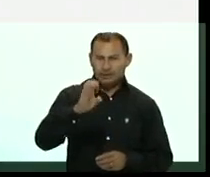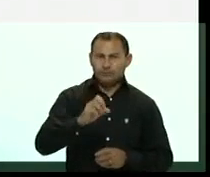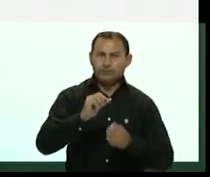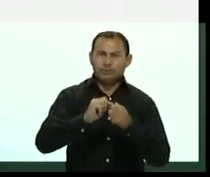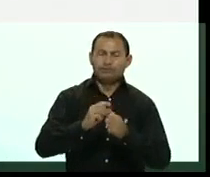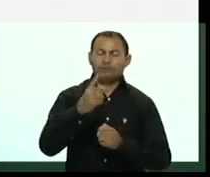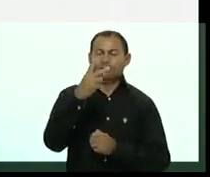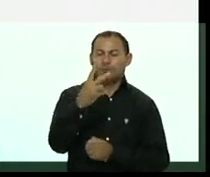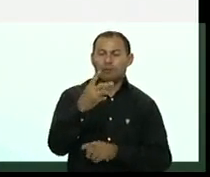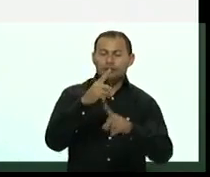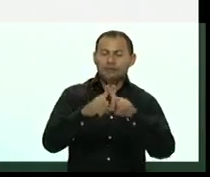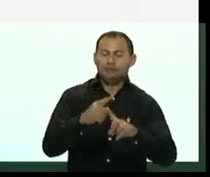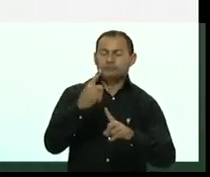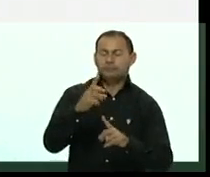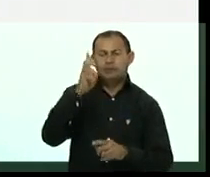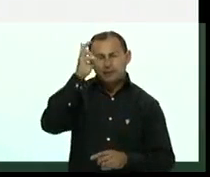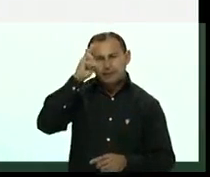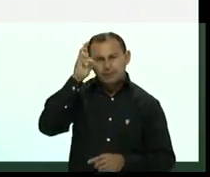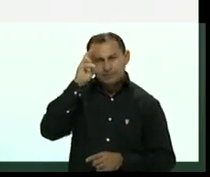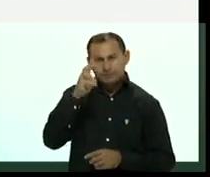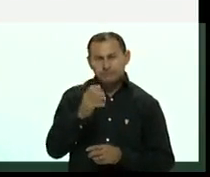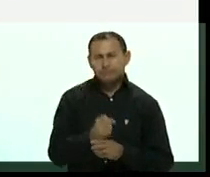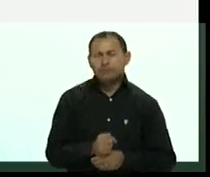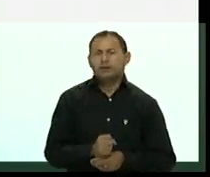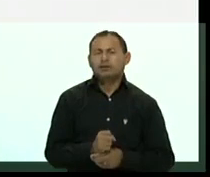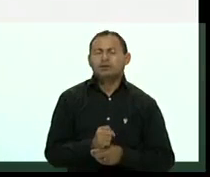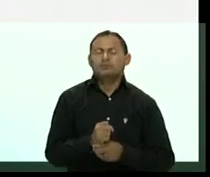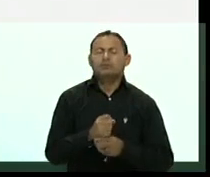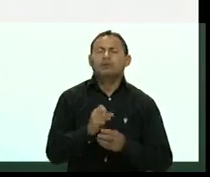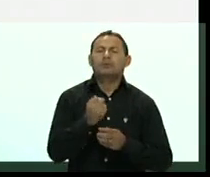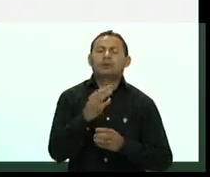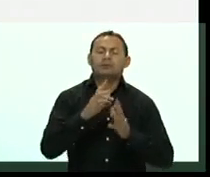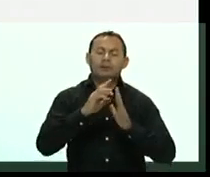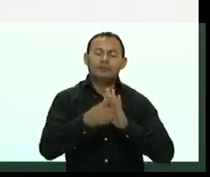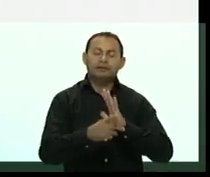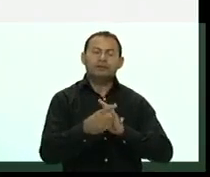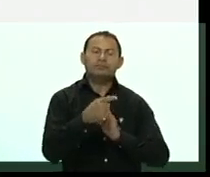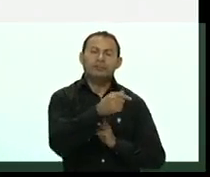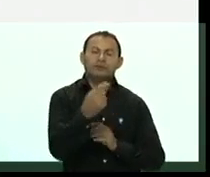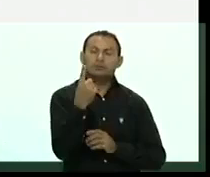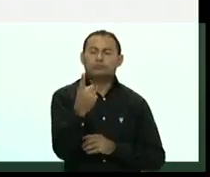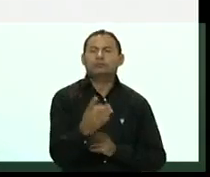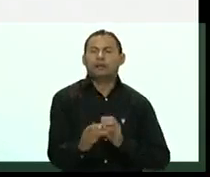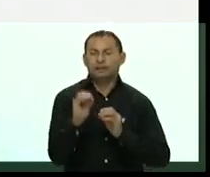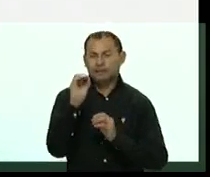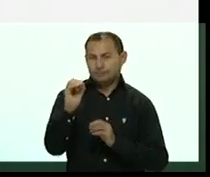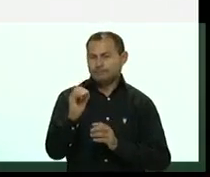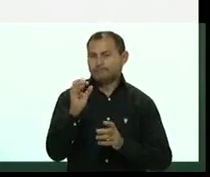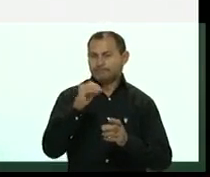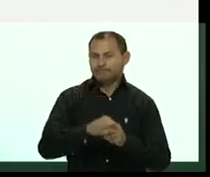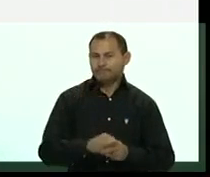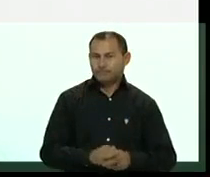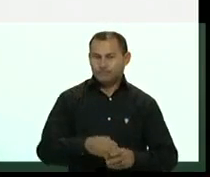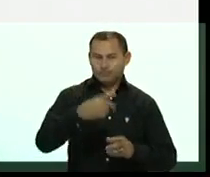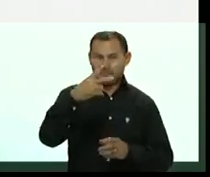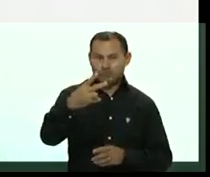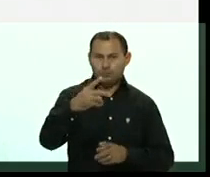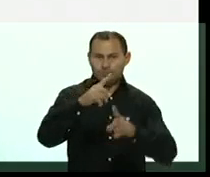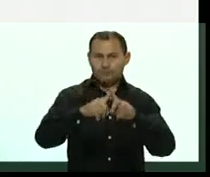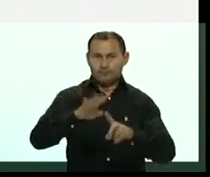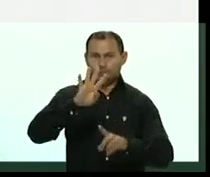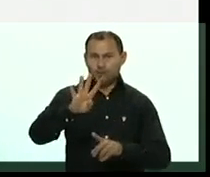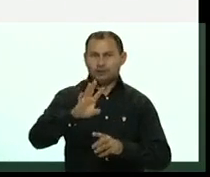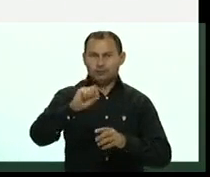1. Lembre-se da derivada da constante. Quanto que é a derivada de menos 1? 0. Então, eu nem vou colocar nada, tá? 2 vezes